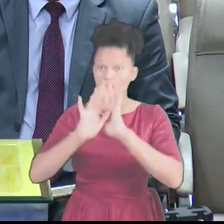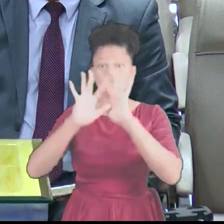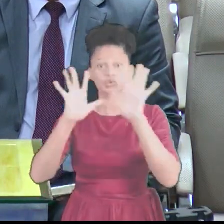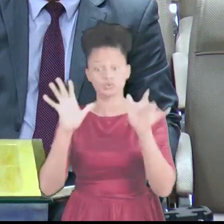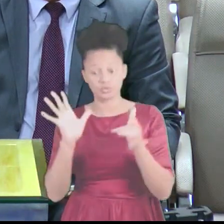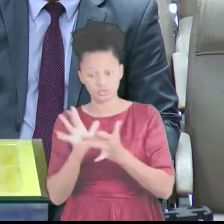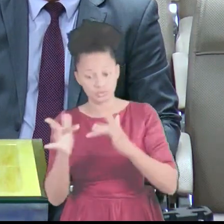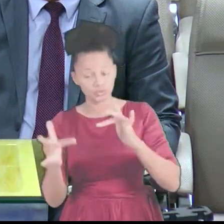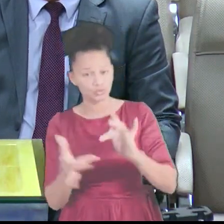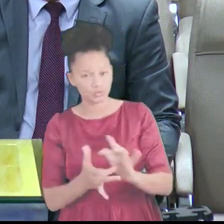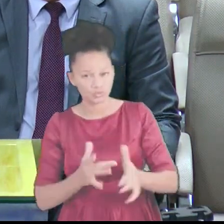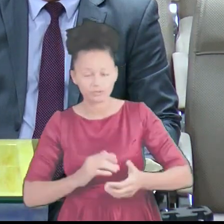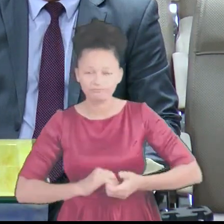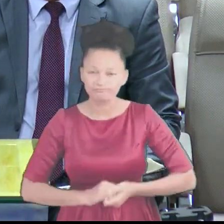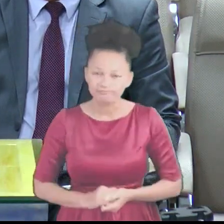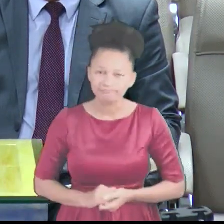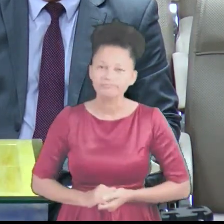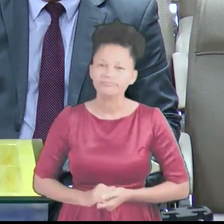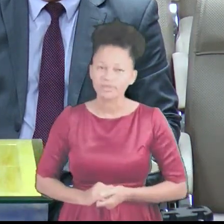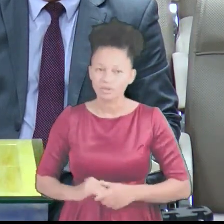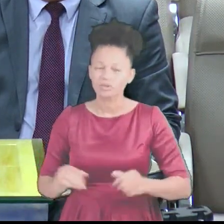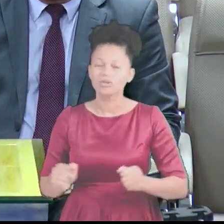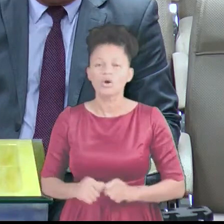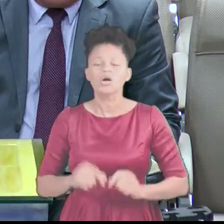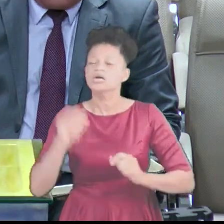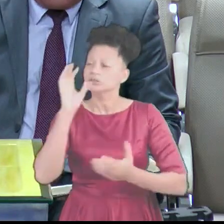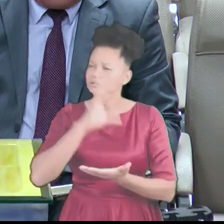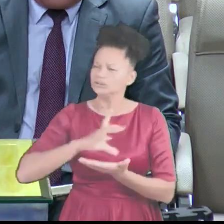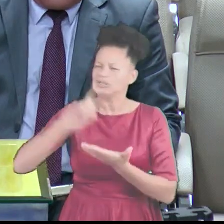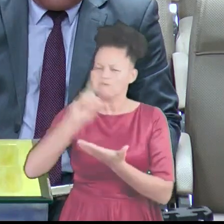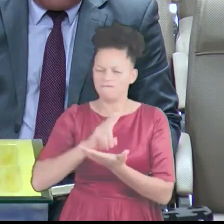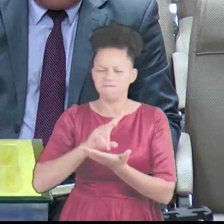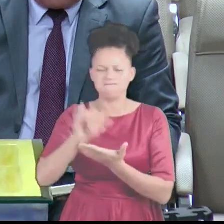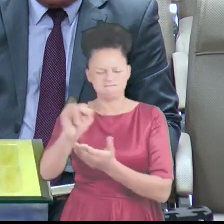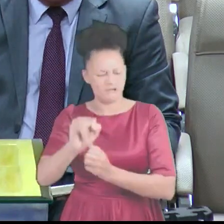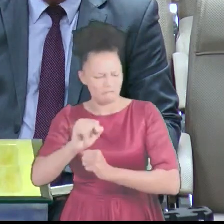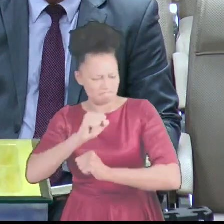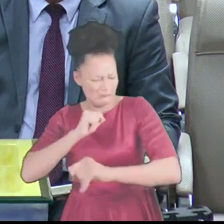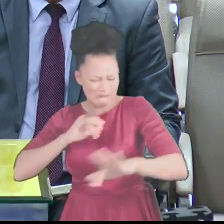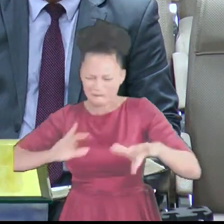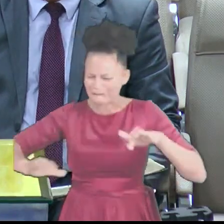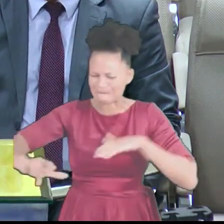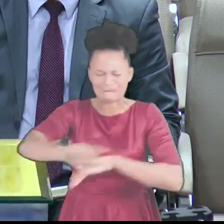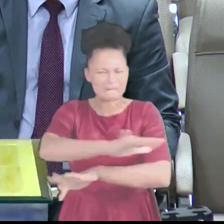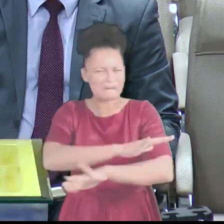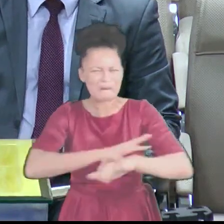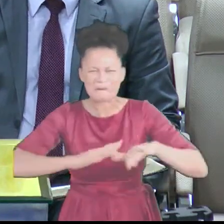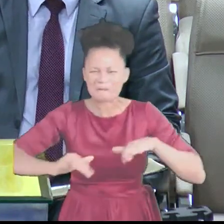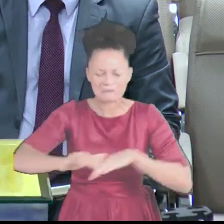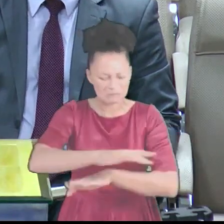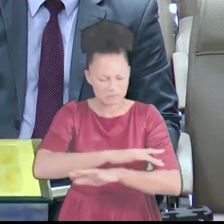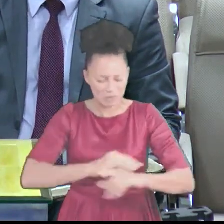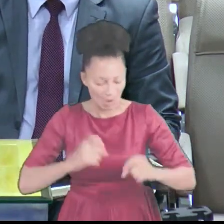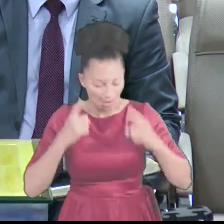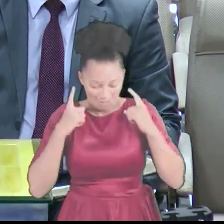Glória a Jesus. Que Deus vai fazer um rebuliço hoje.